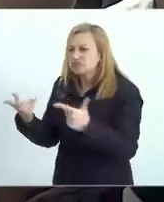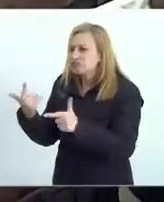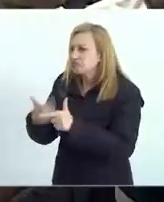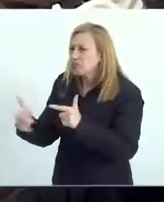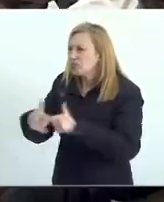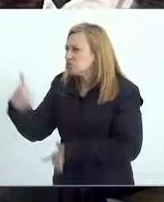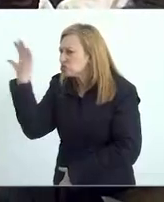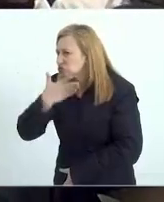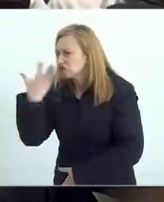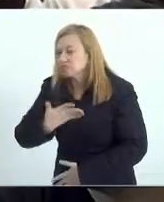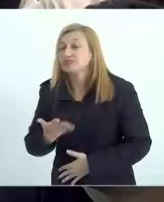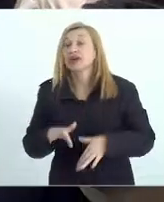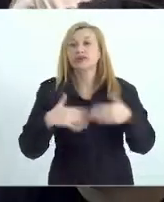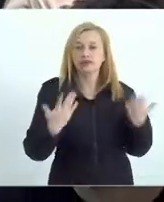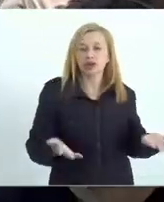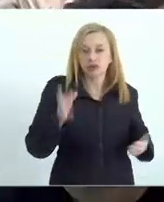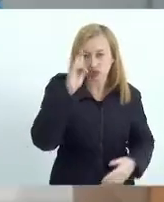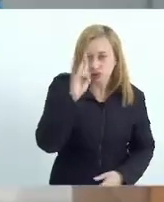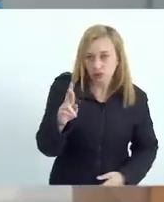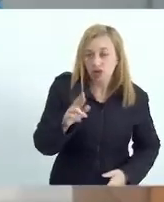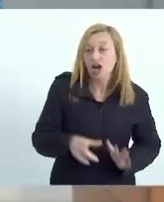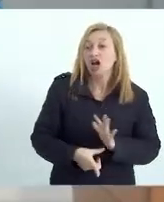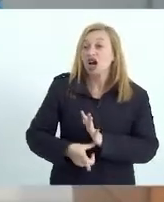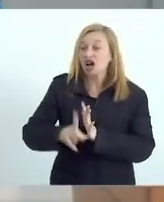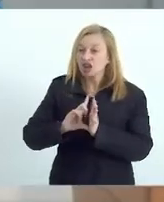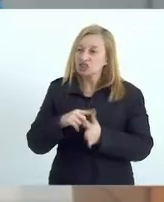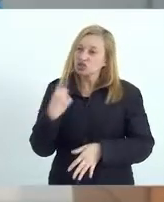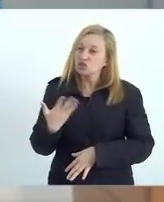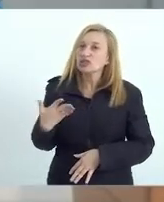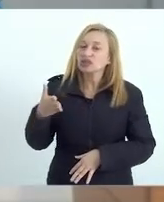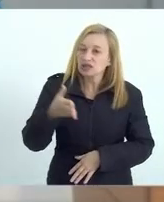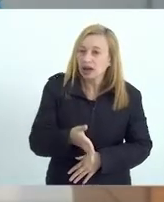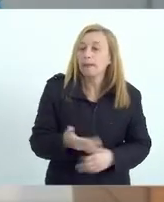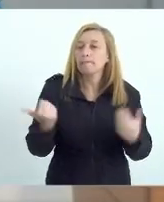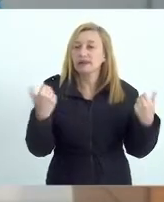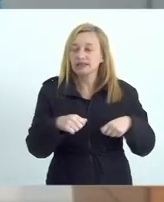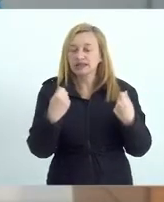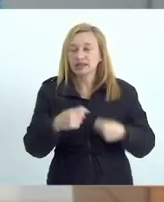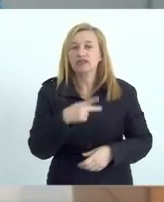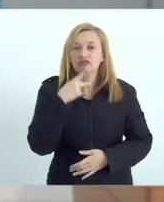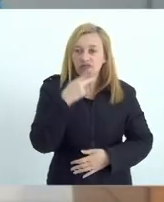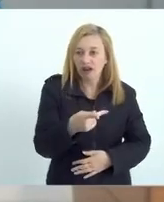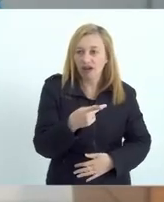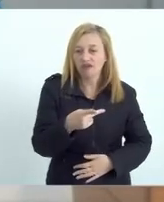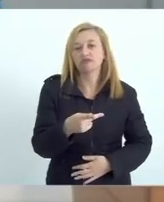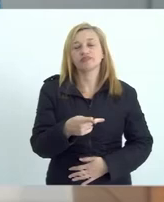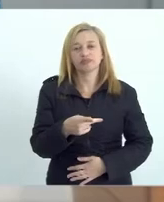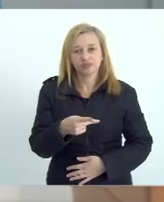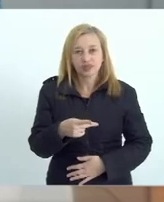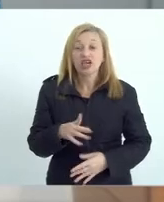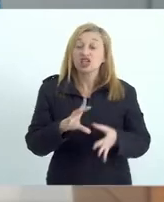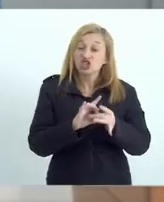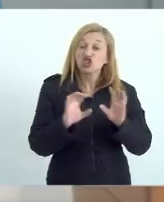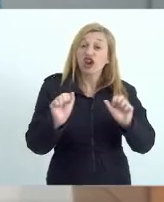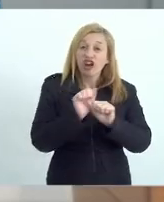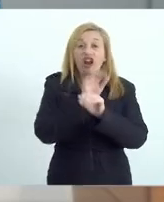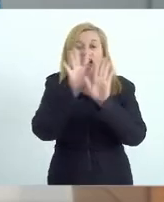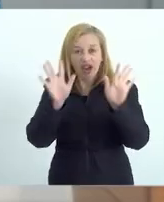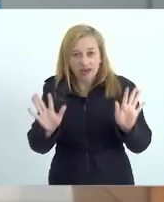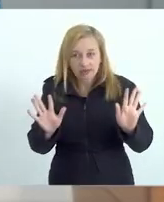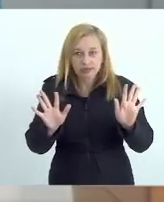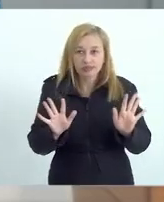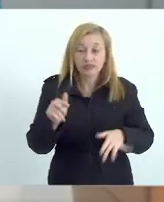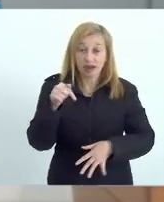nenhum então senhores Antes de nós entrarmos eu precisava falar eu precisava deixar claro